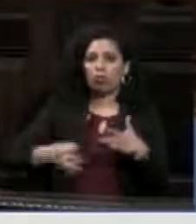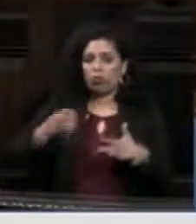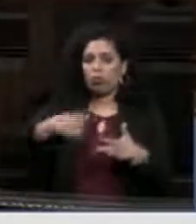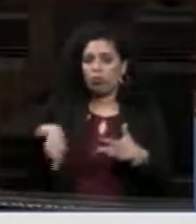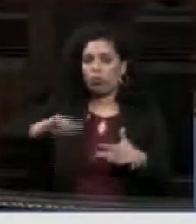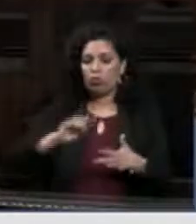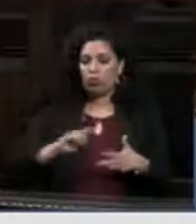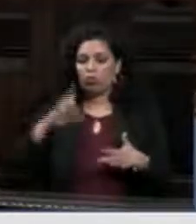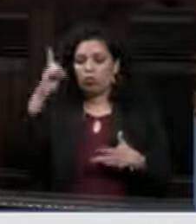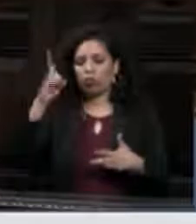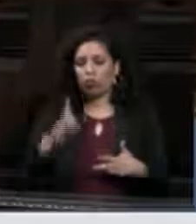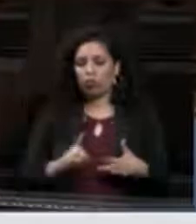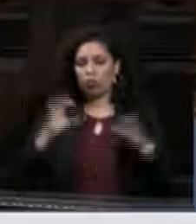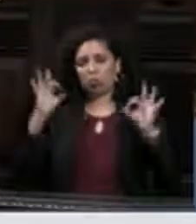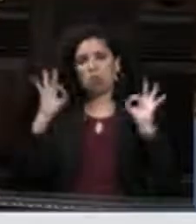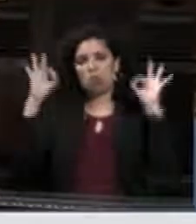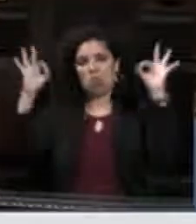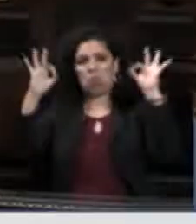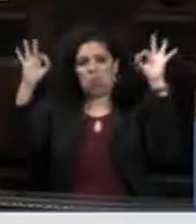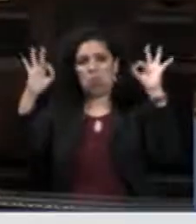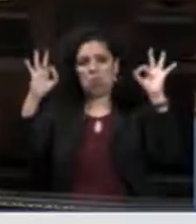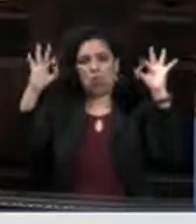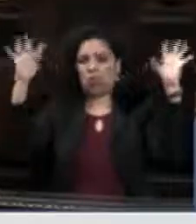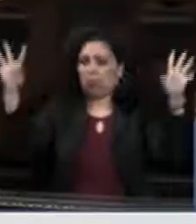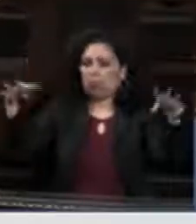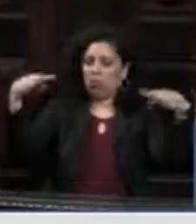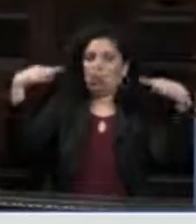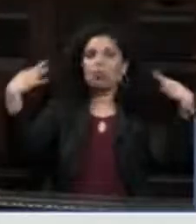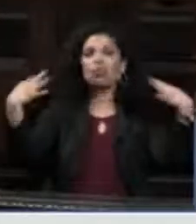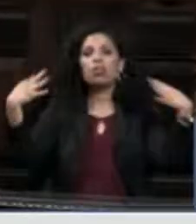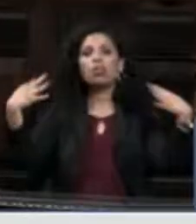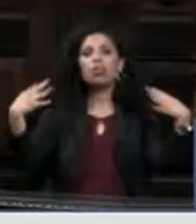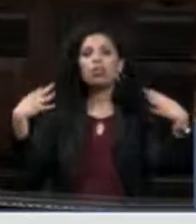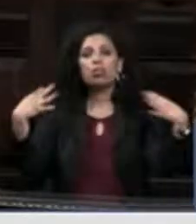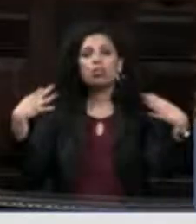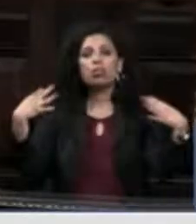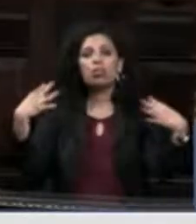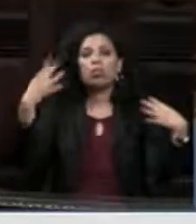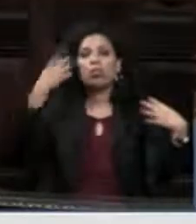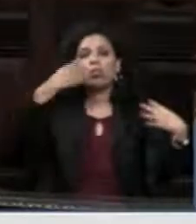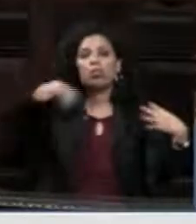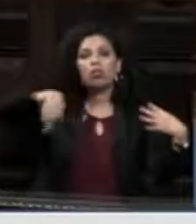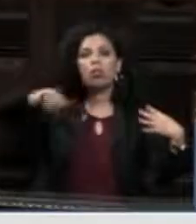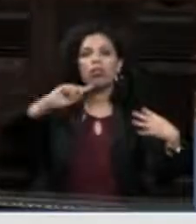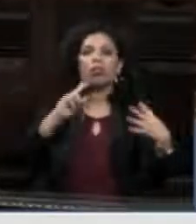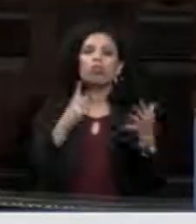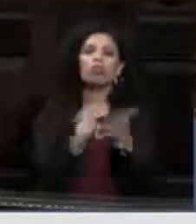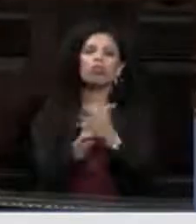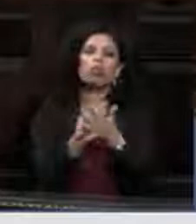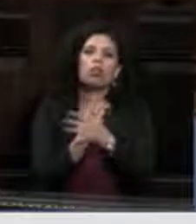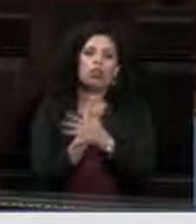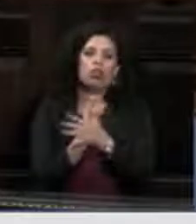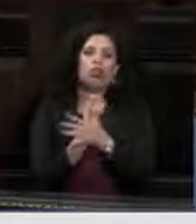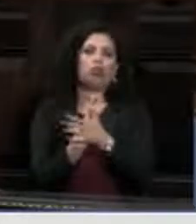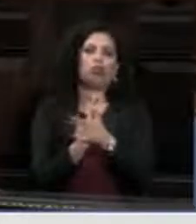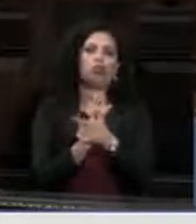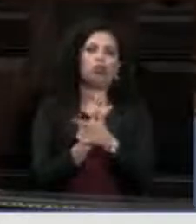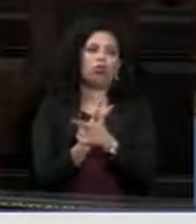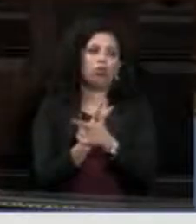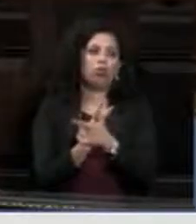não são extensivos aos conjuntos dos trabalhadores, esses direitos deixam de ser direitos e se